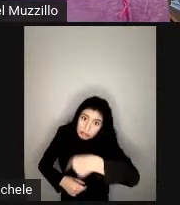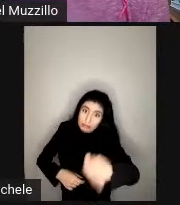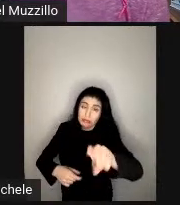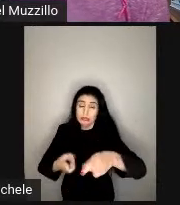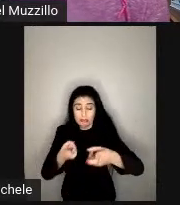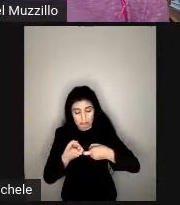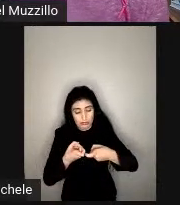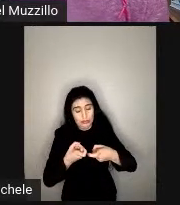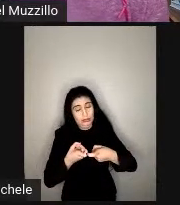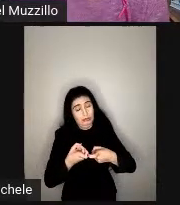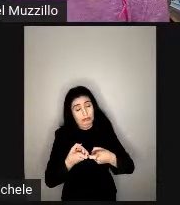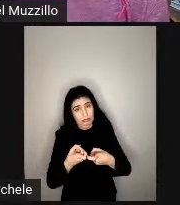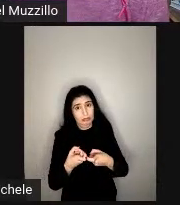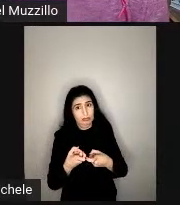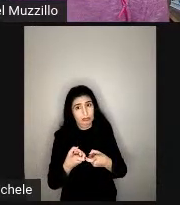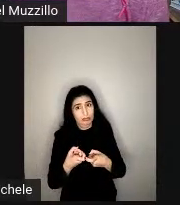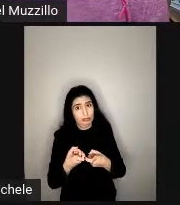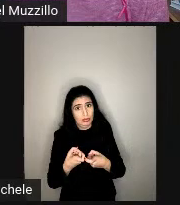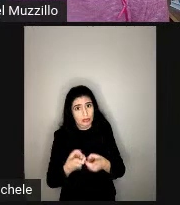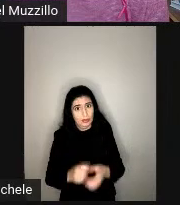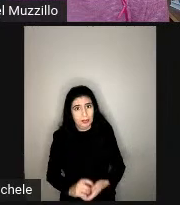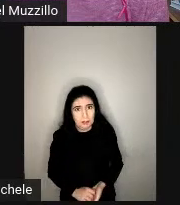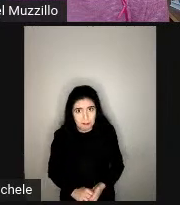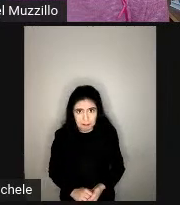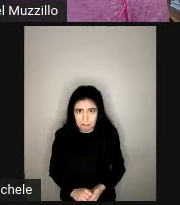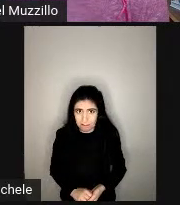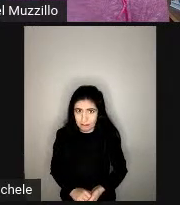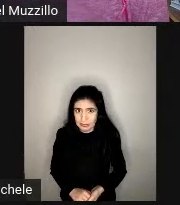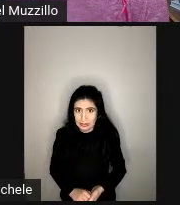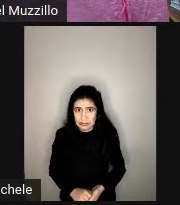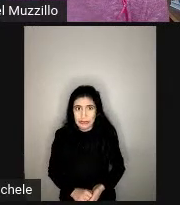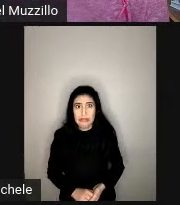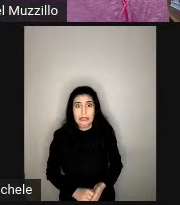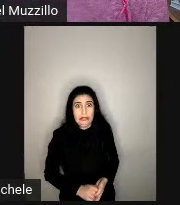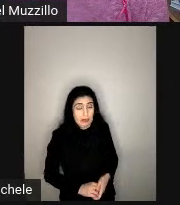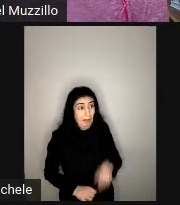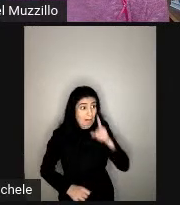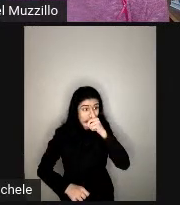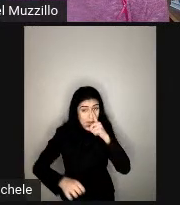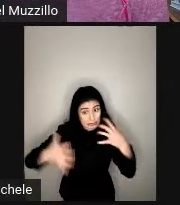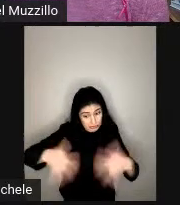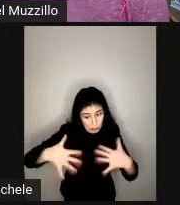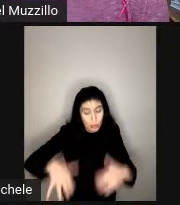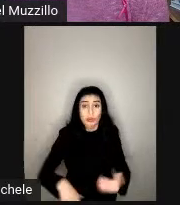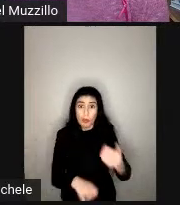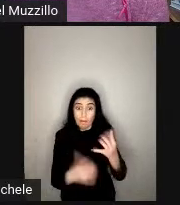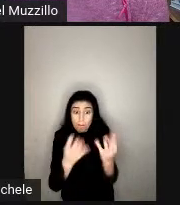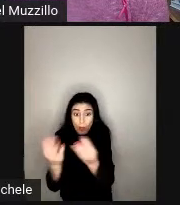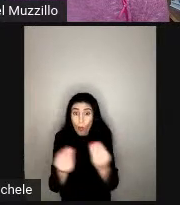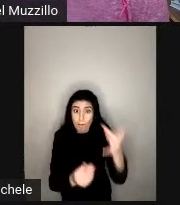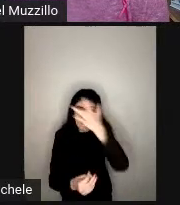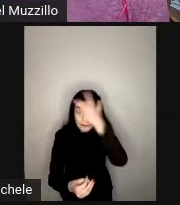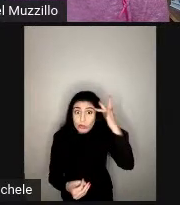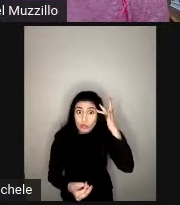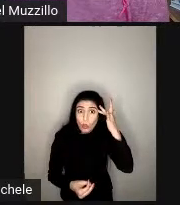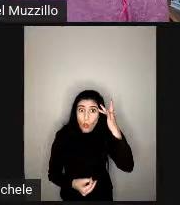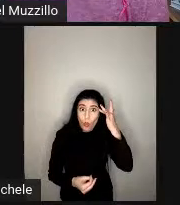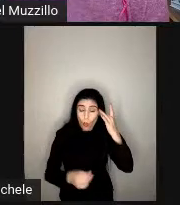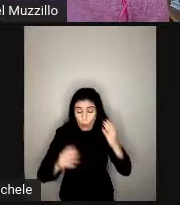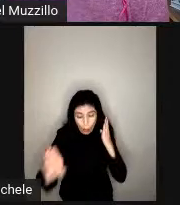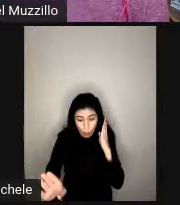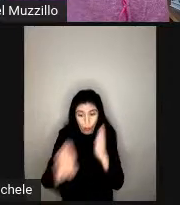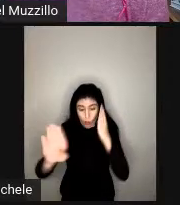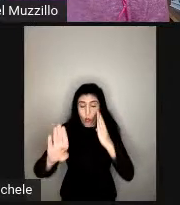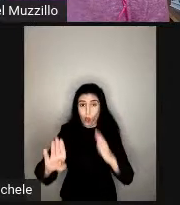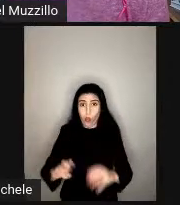que existe esse risco de um aumento tremendo dos casos positivos de câncer de todos os tipos e de outras